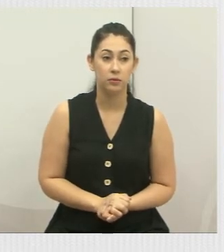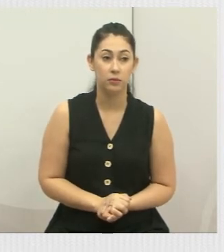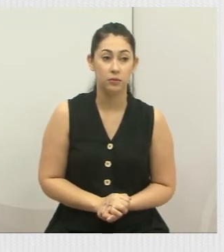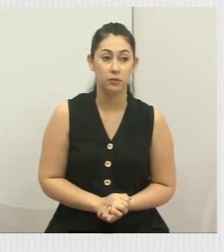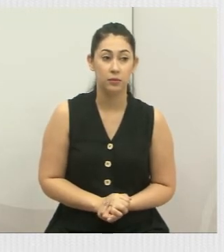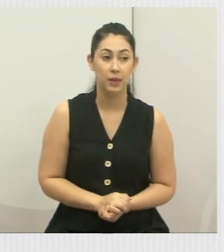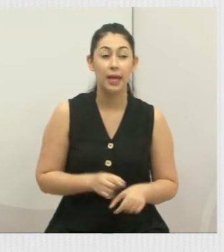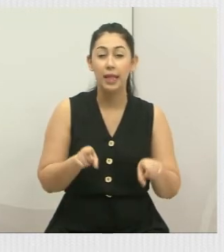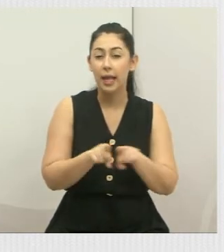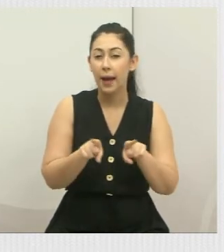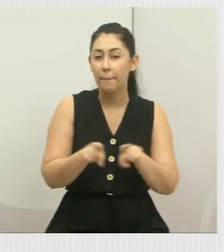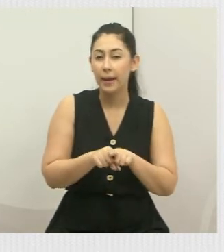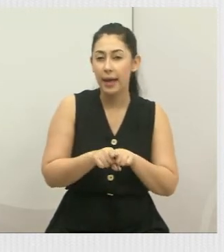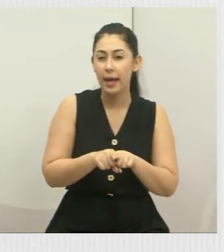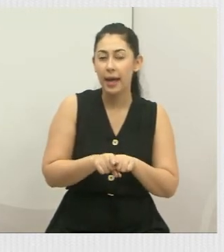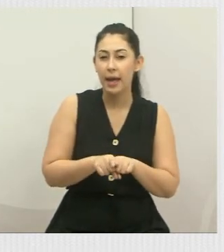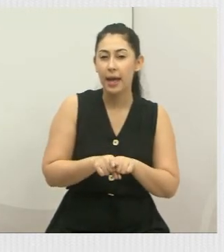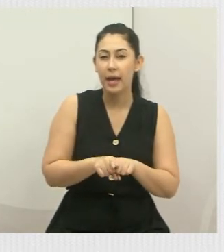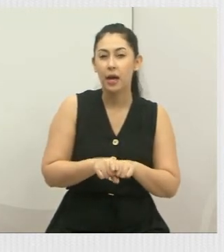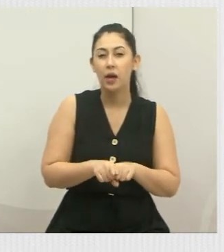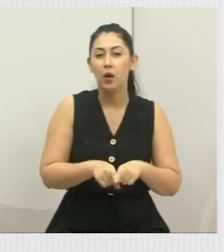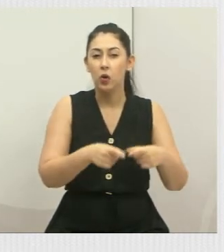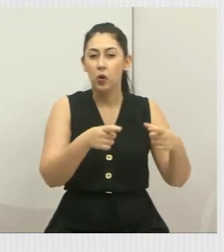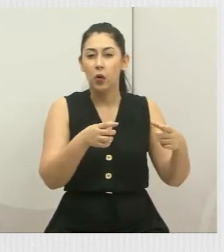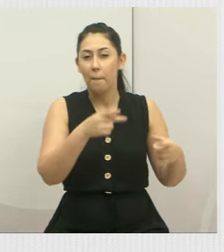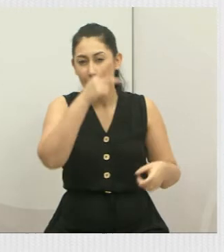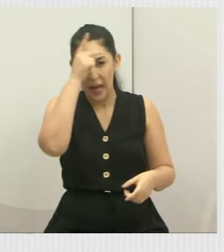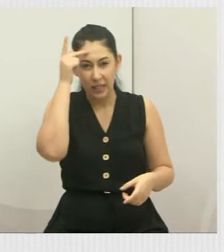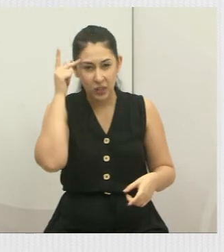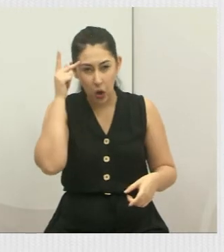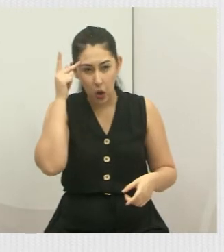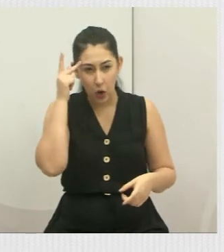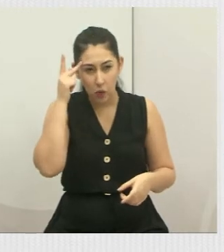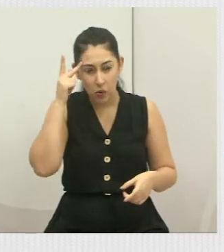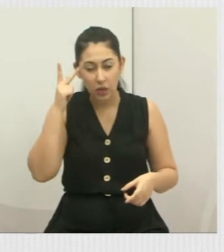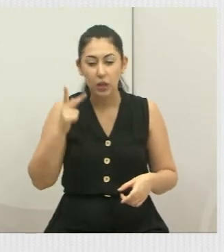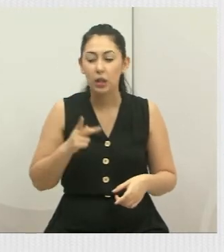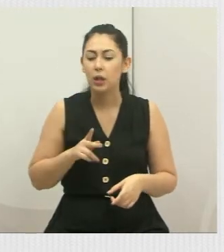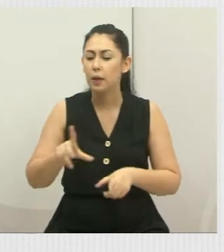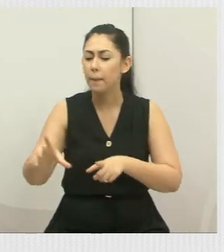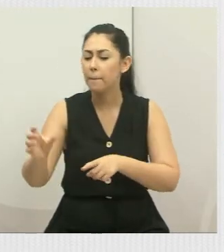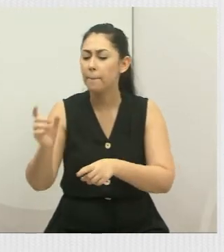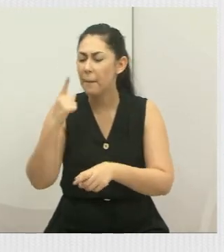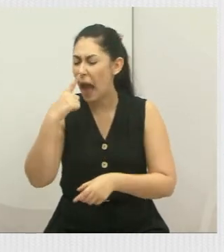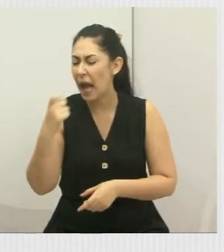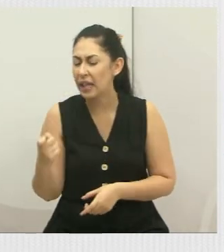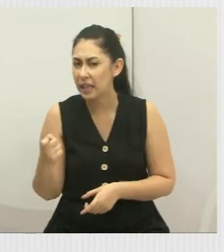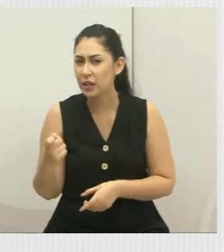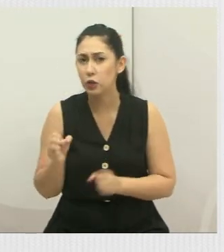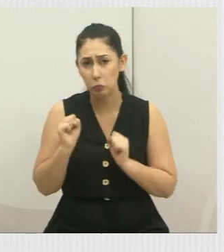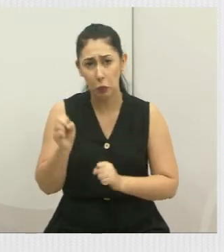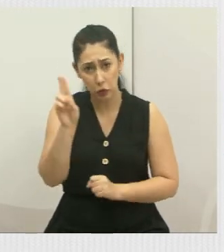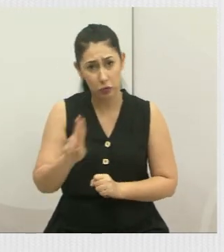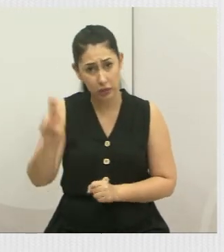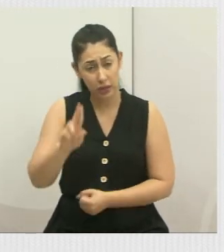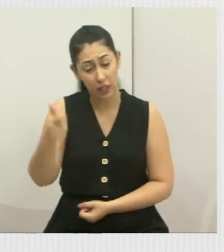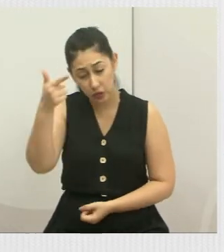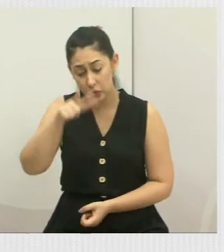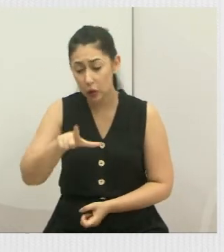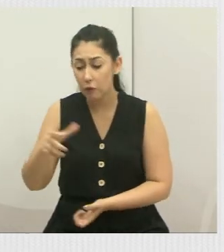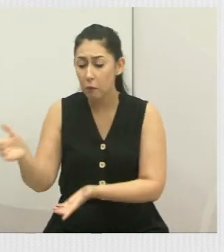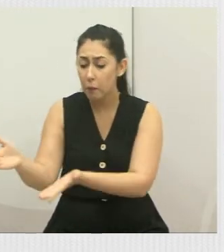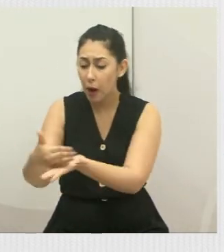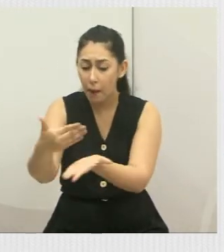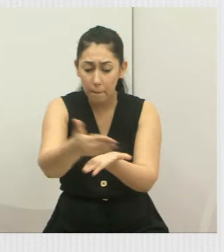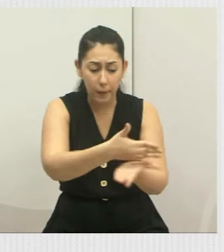As cooperativas e associação de catadores. Como está essa temática no município? Uma temática que está tranquila,